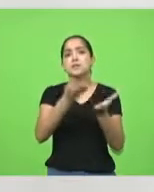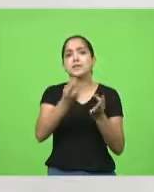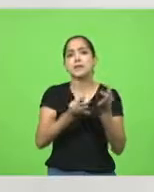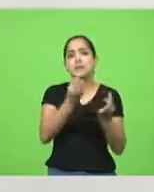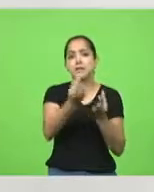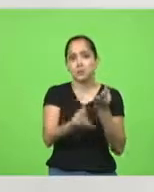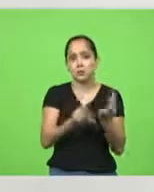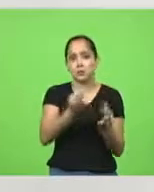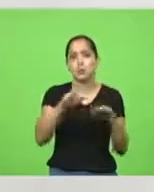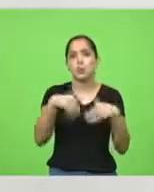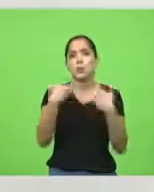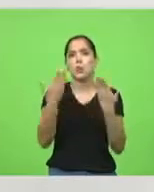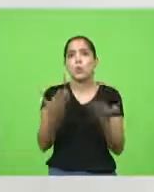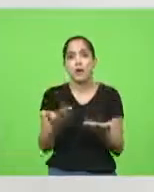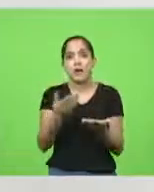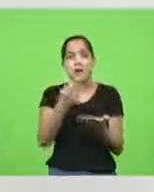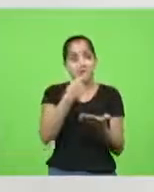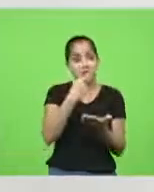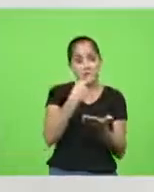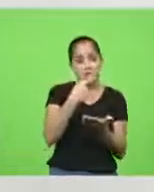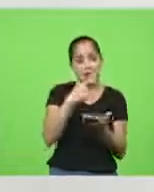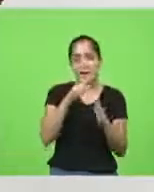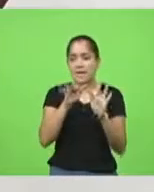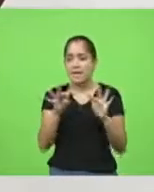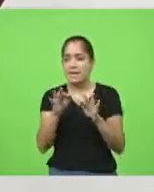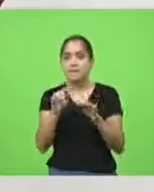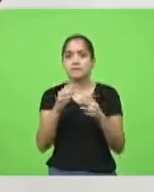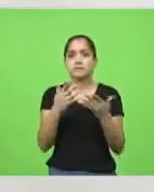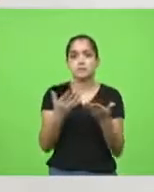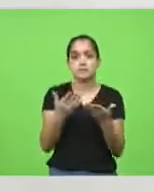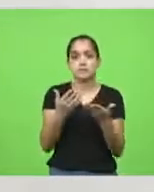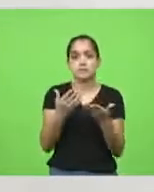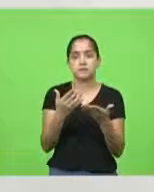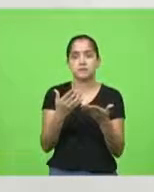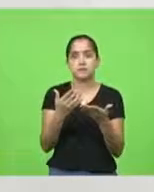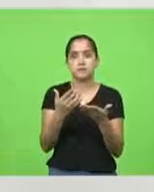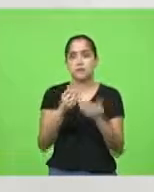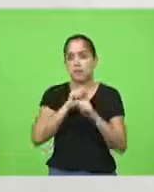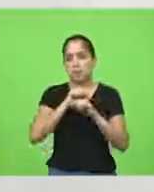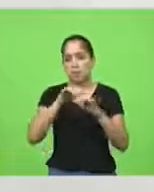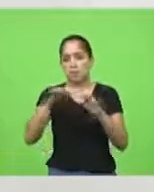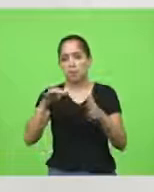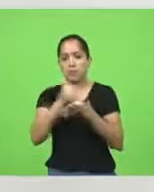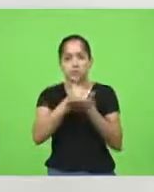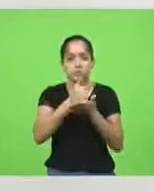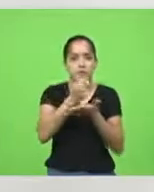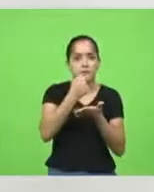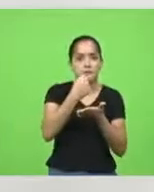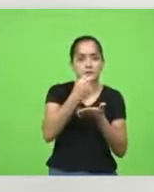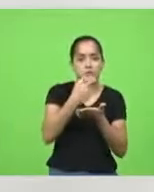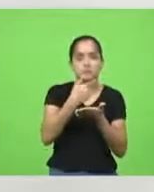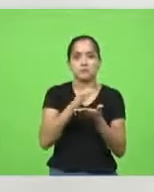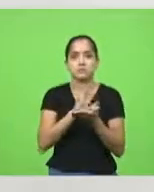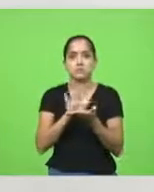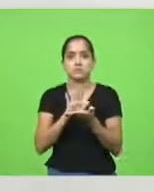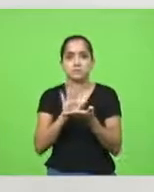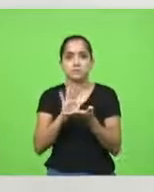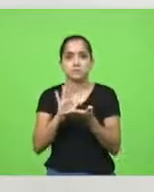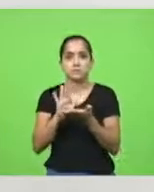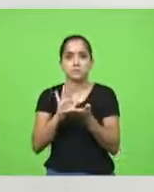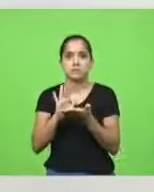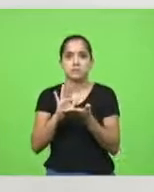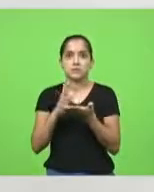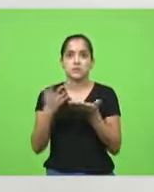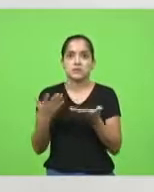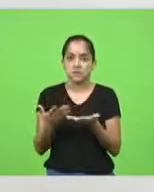Aí tem gente: ah, vai tomar isso, vai tomar aquilo. Politizaram a questão, né? Vai tomar isso, fazer. Gente, tem